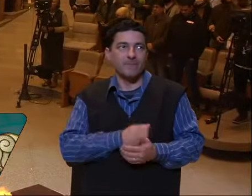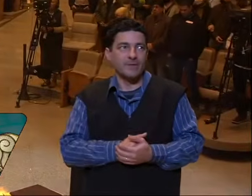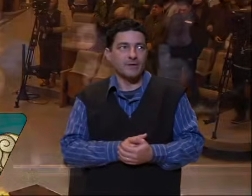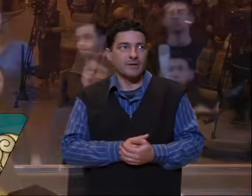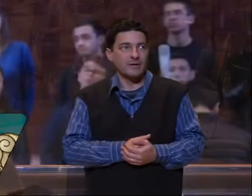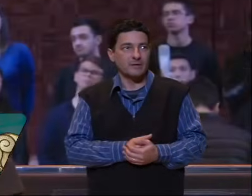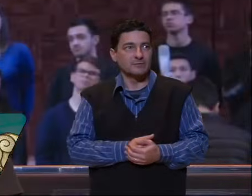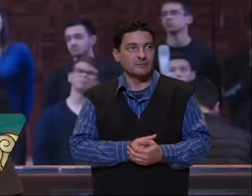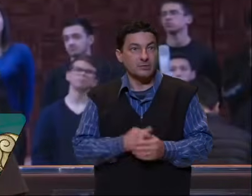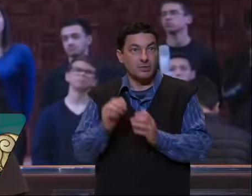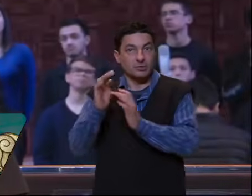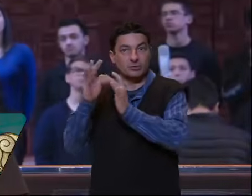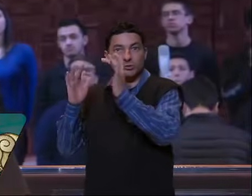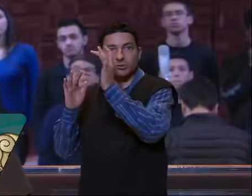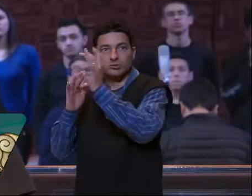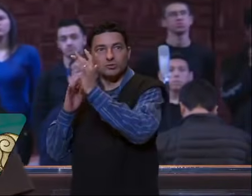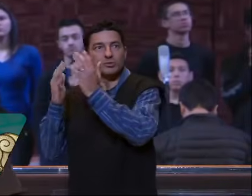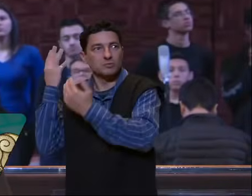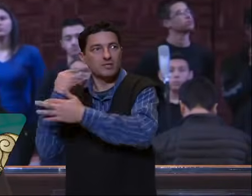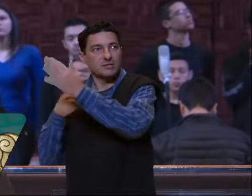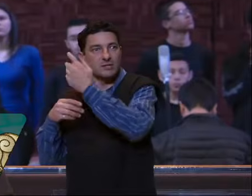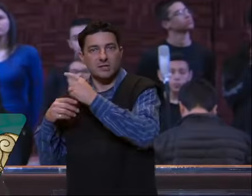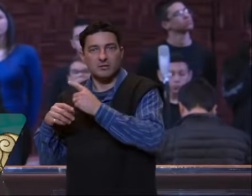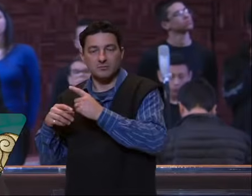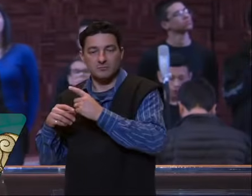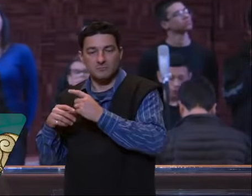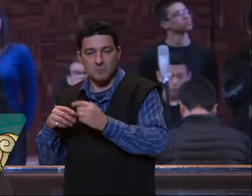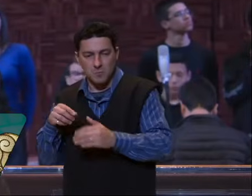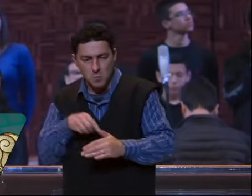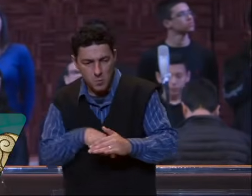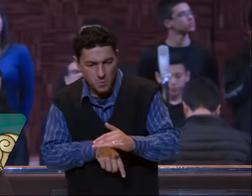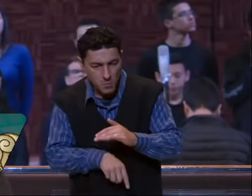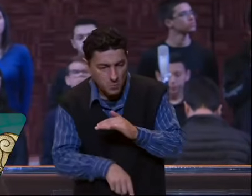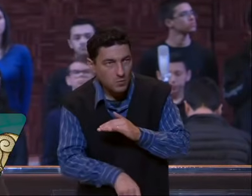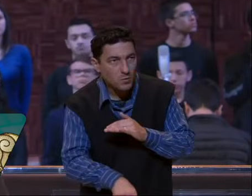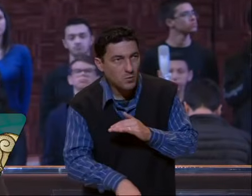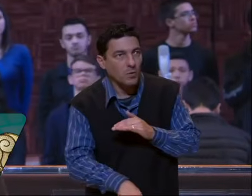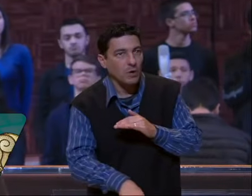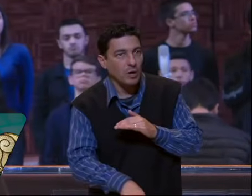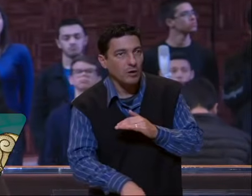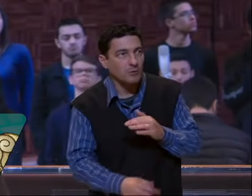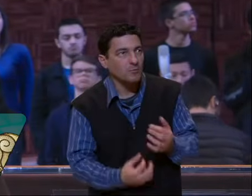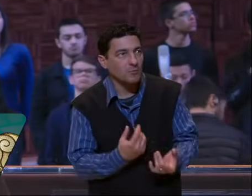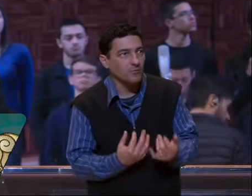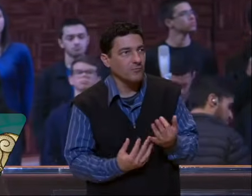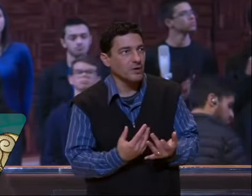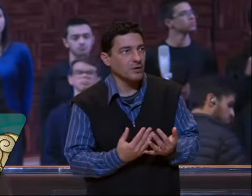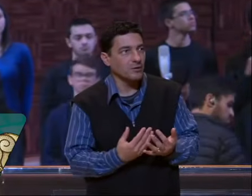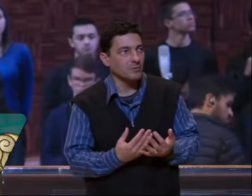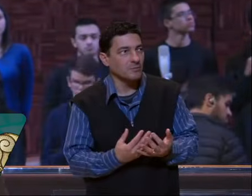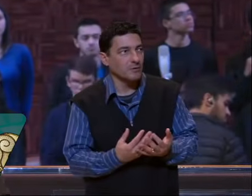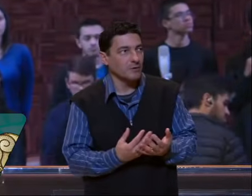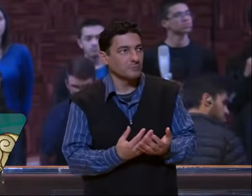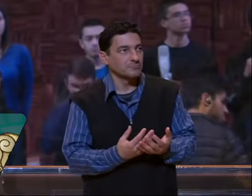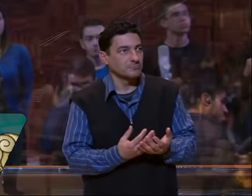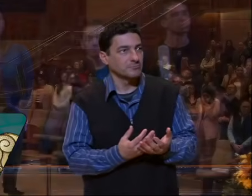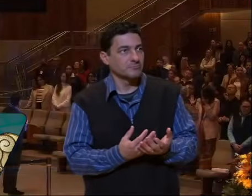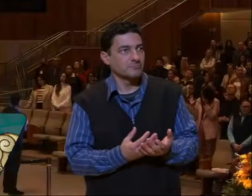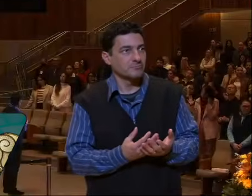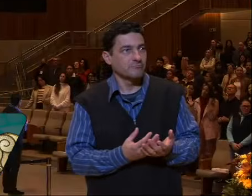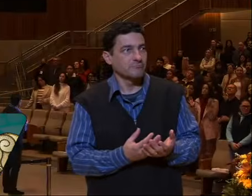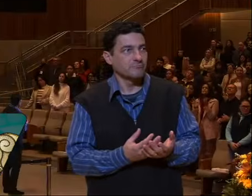Toda autoridade lhe foi dada nos céus e na terra, aleluia. Se você deixar